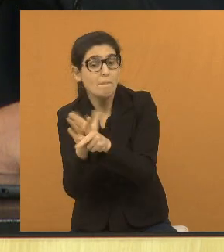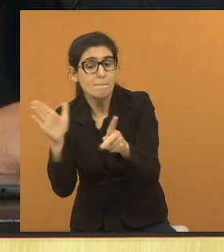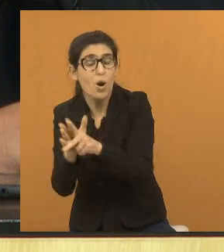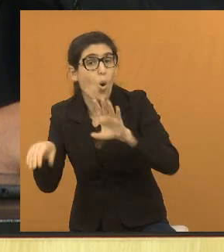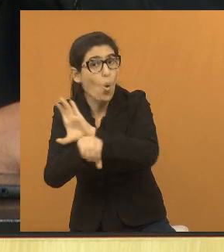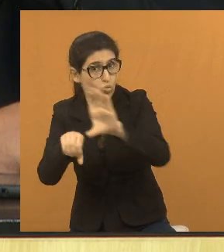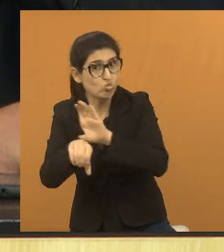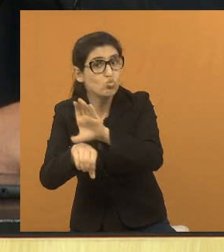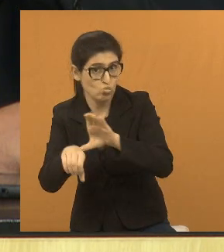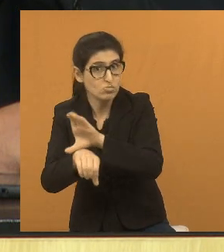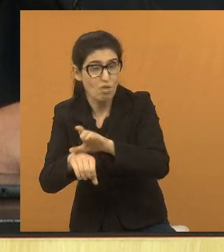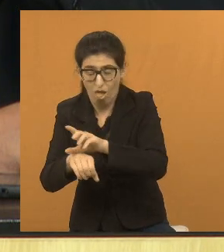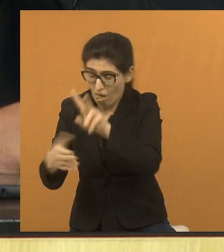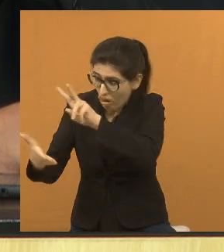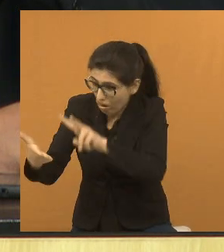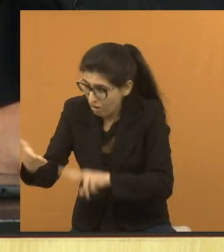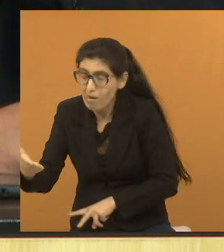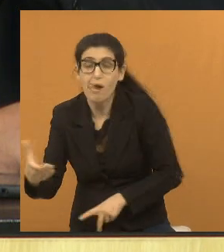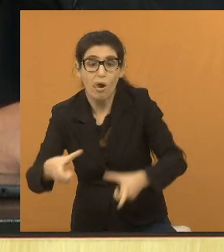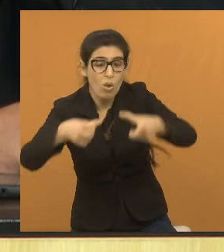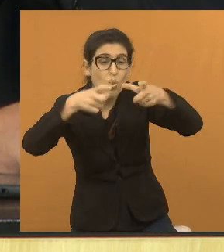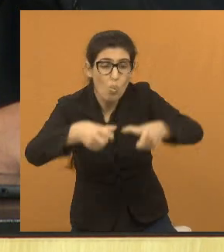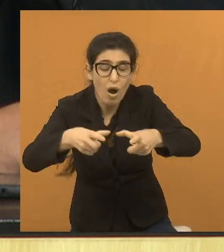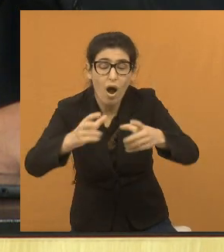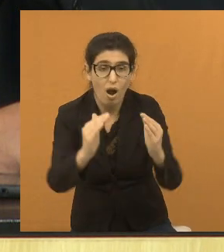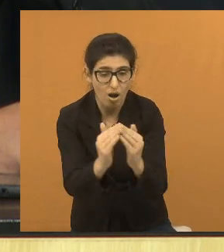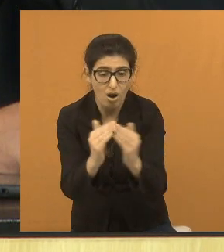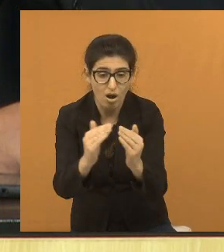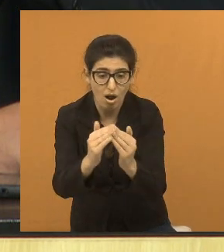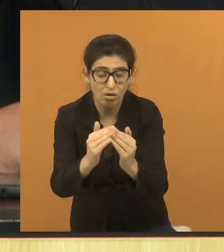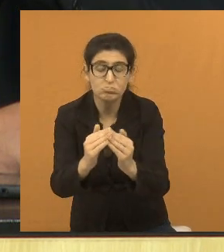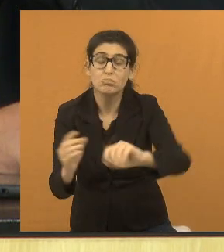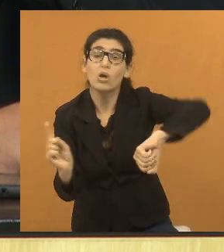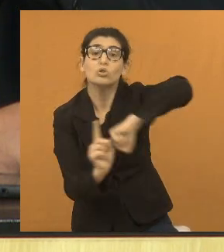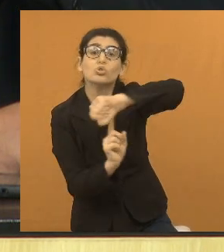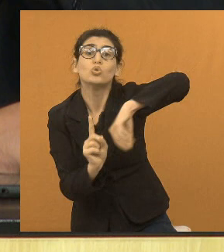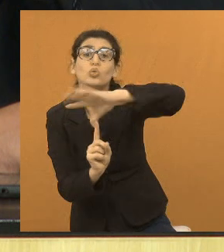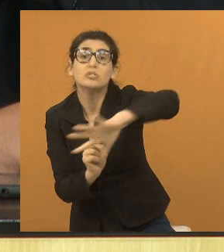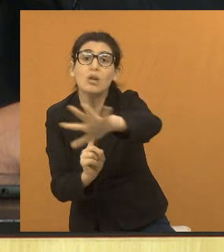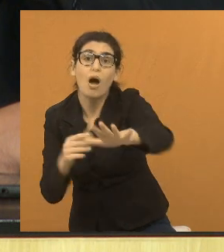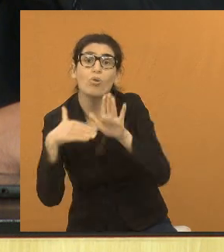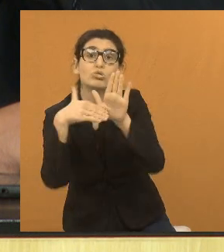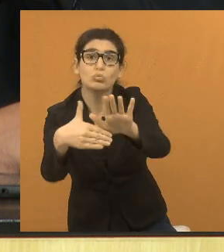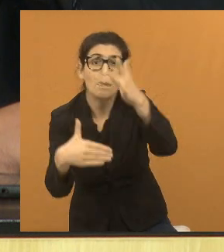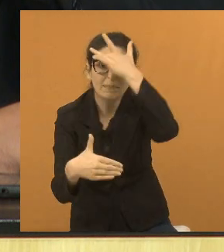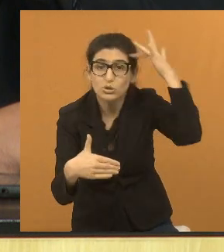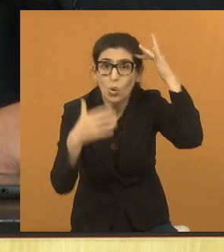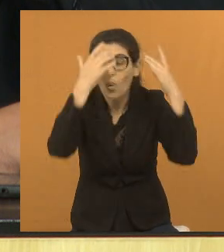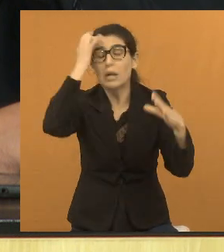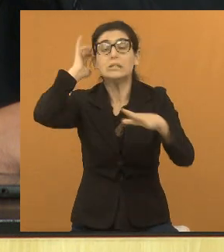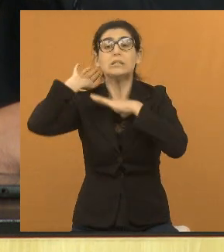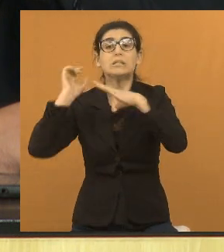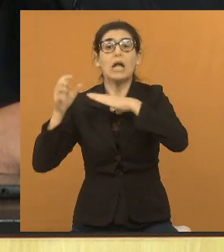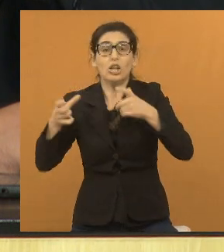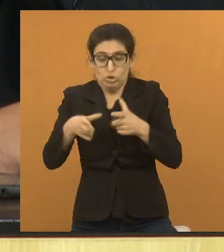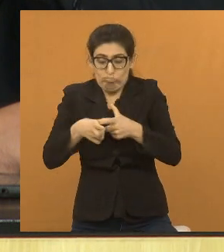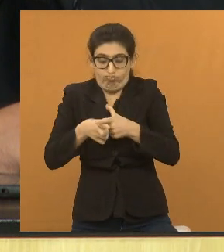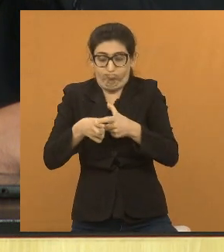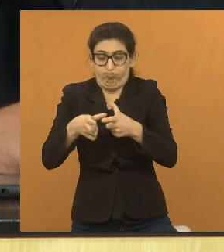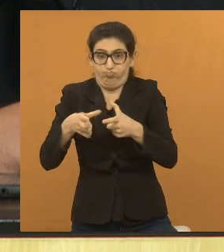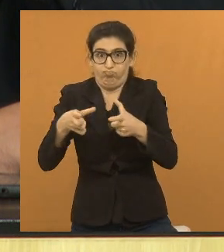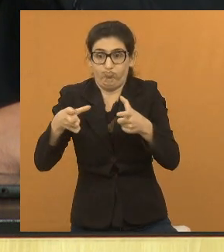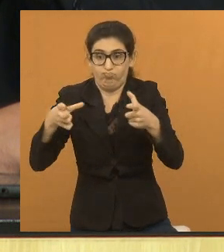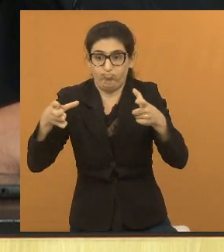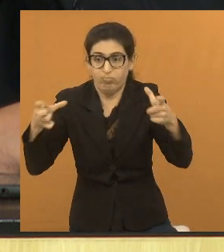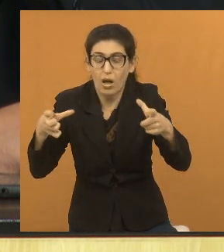diz, a propriedade ela tem uma função social. A partir do momento em que a cidade cresce e vai se exigindo, por